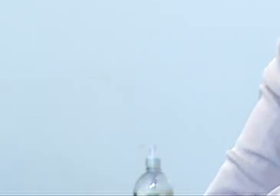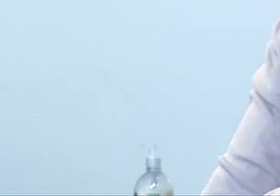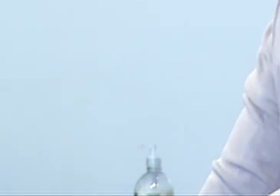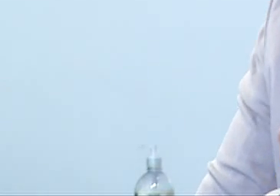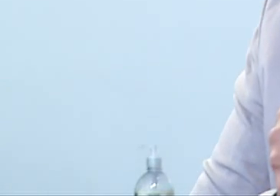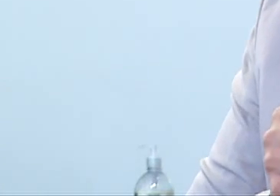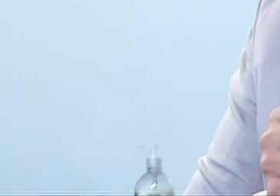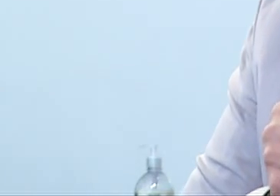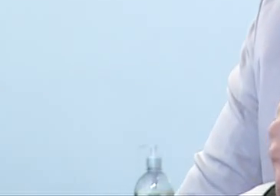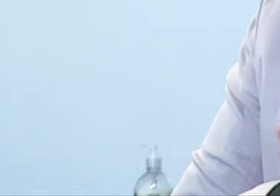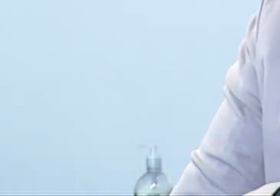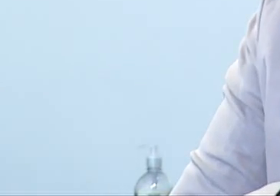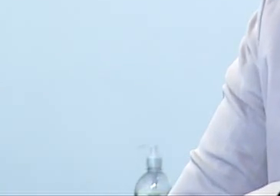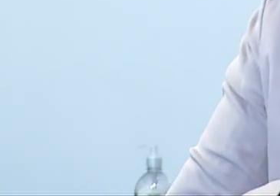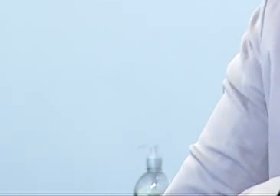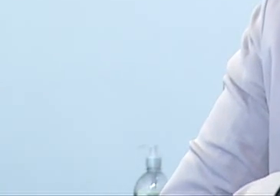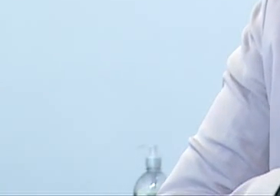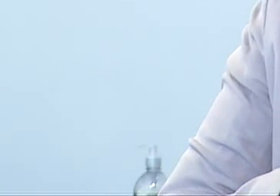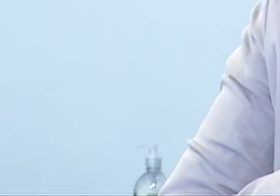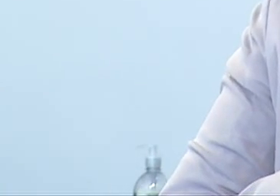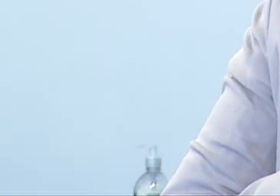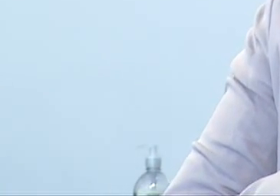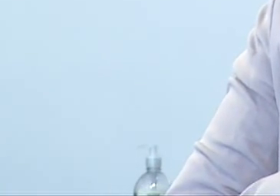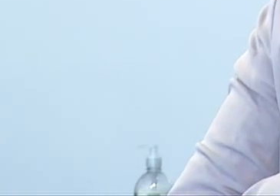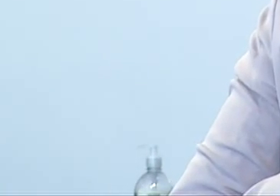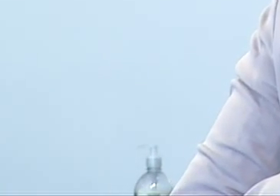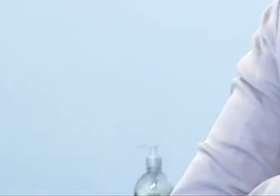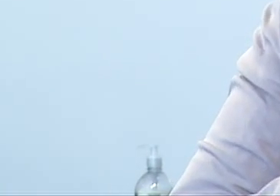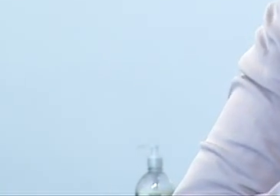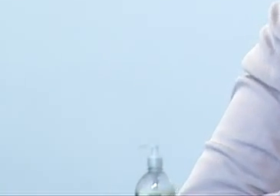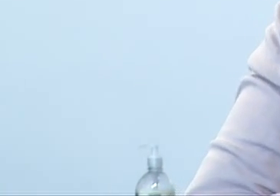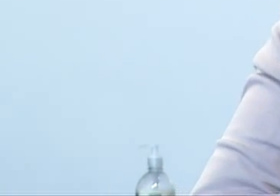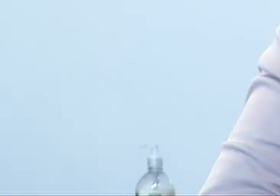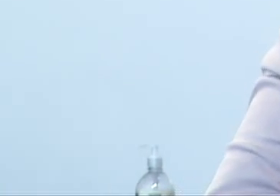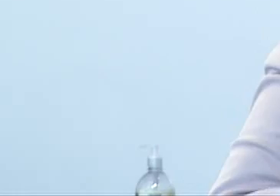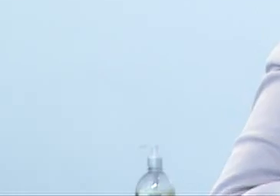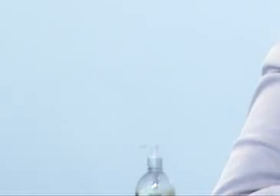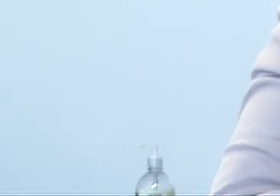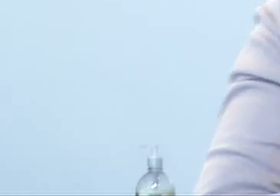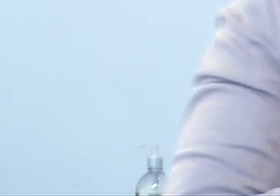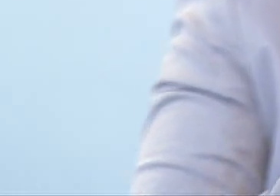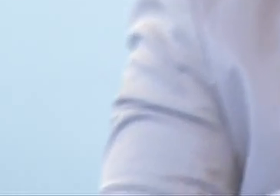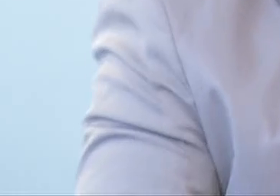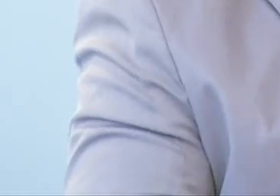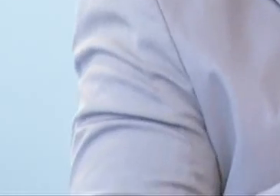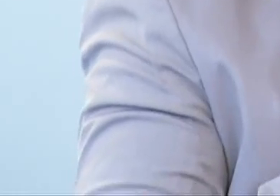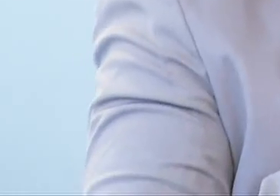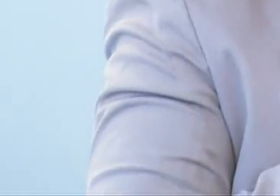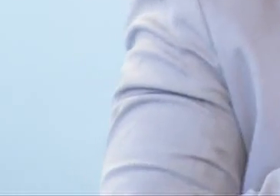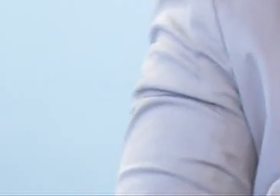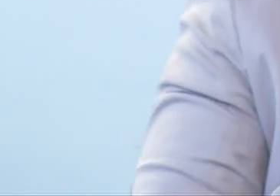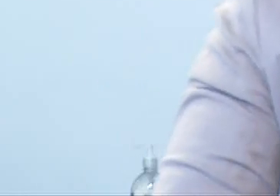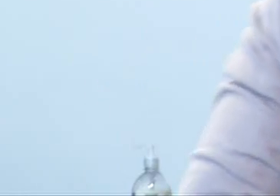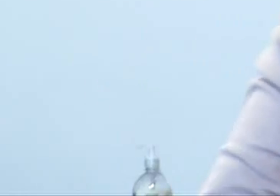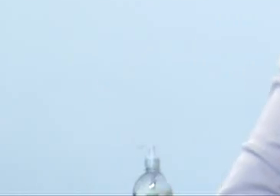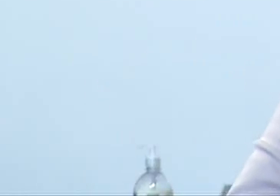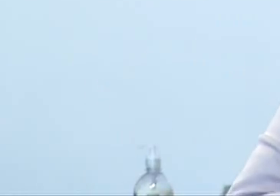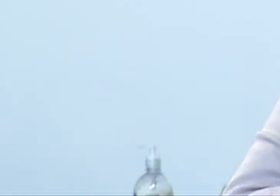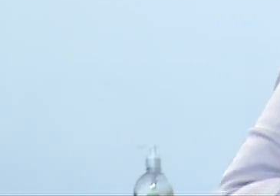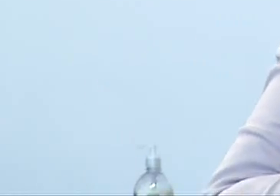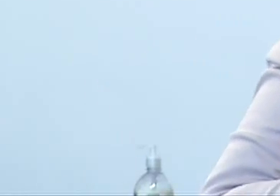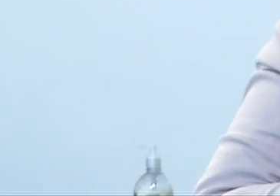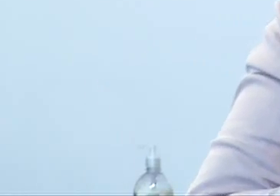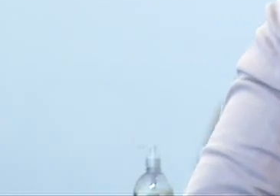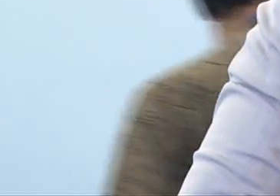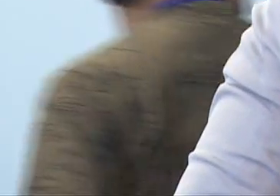sempre está, já vi você em reunião também, quero congratular junto com Vossa Excelência, o Instituto de Engenharia, e espero